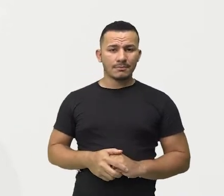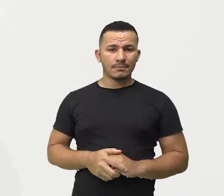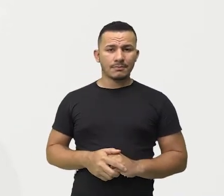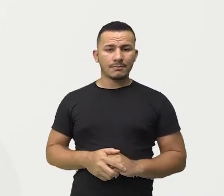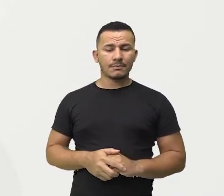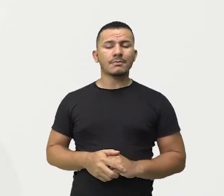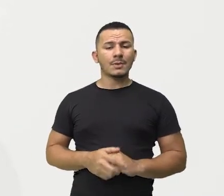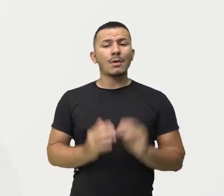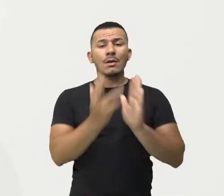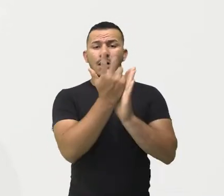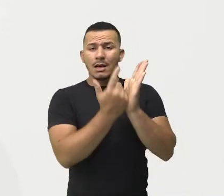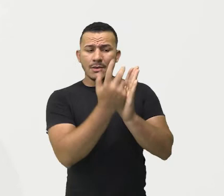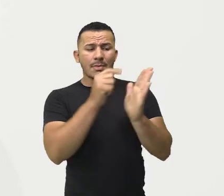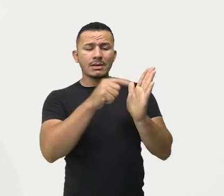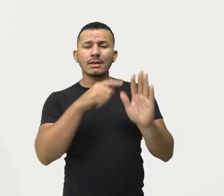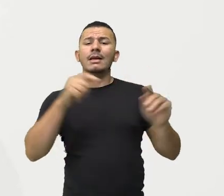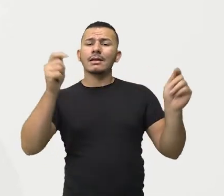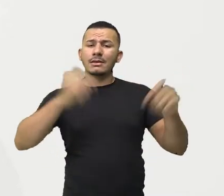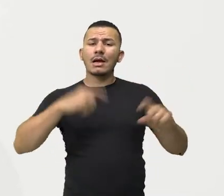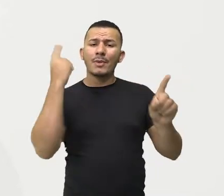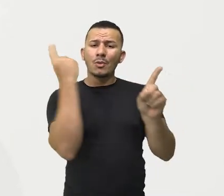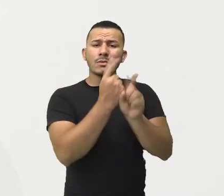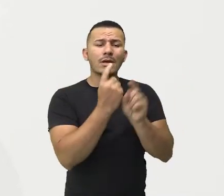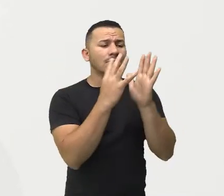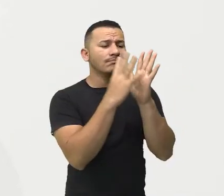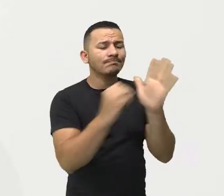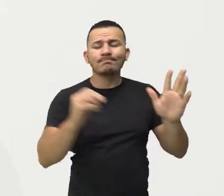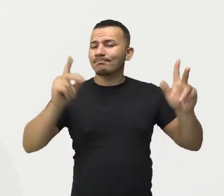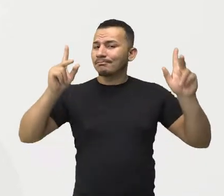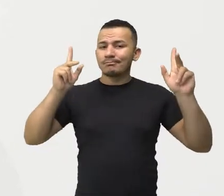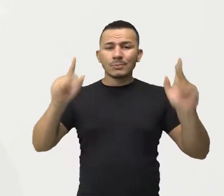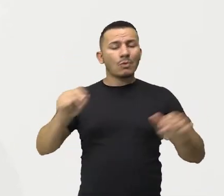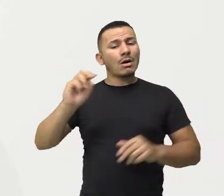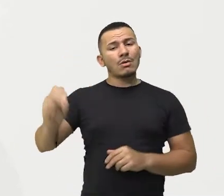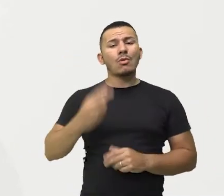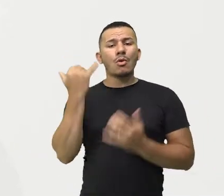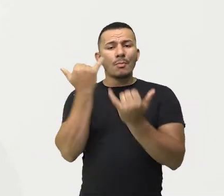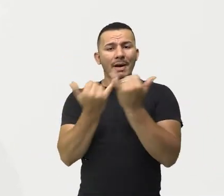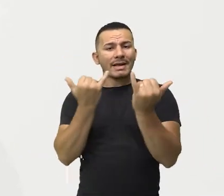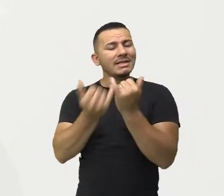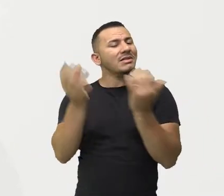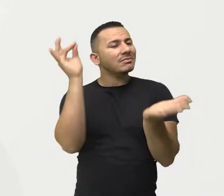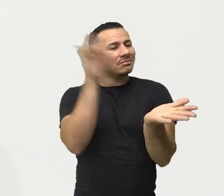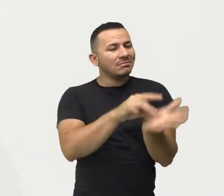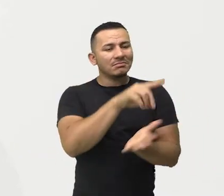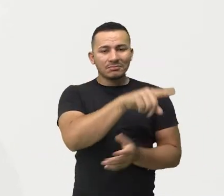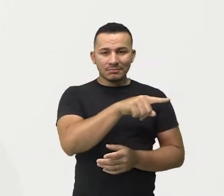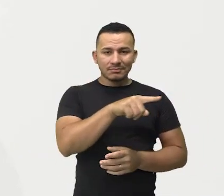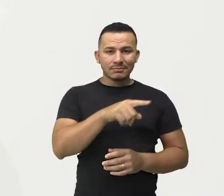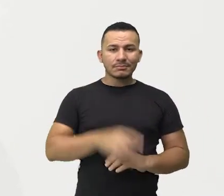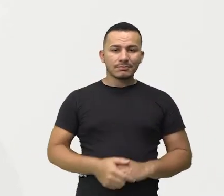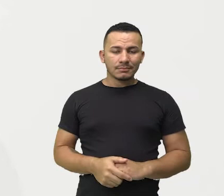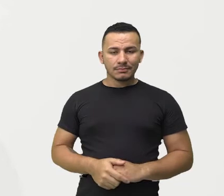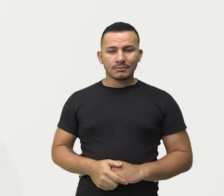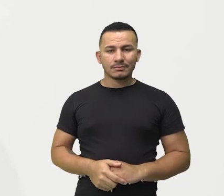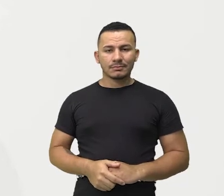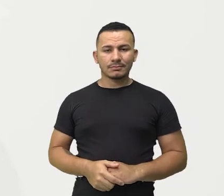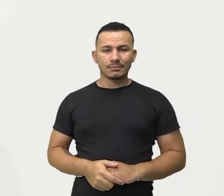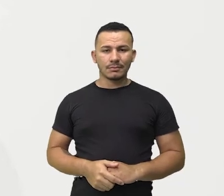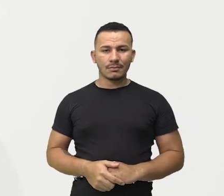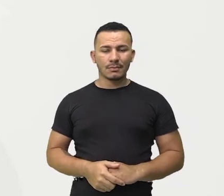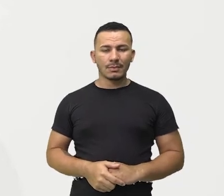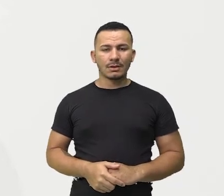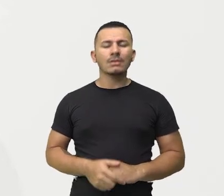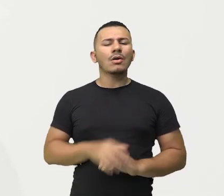modo que possamos obter figuras iguais ou semelhantes às originais. Olha só, pessoal. Veja